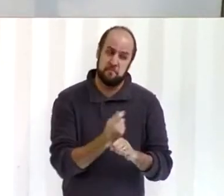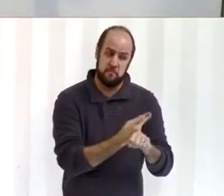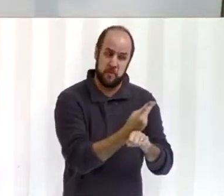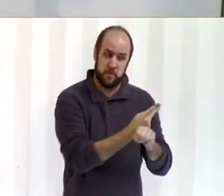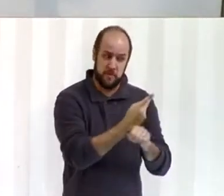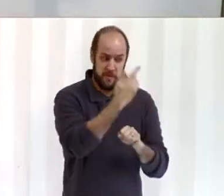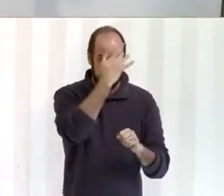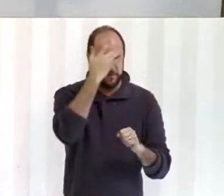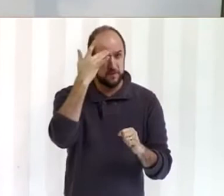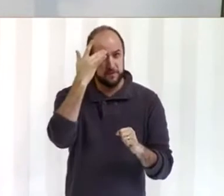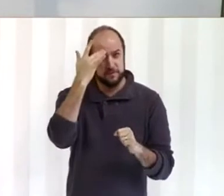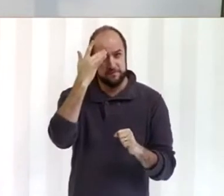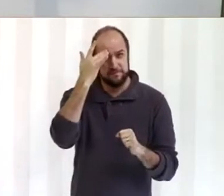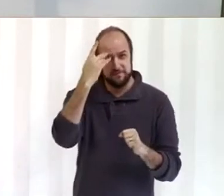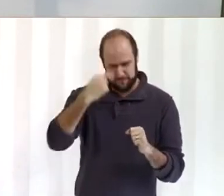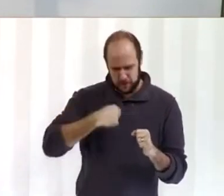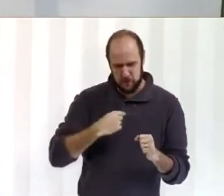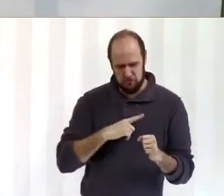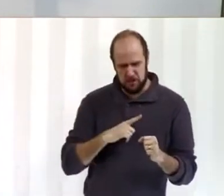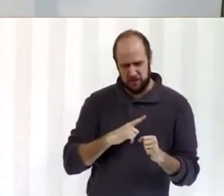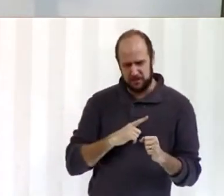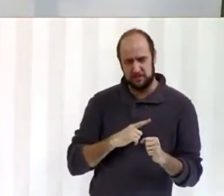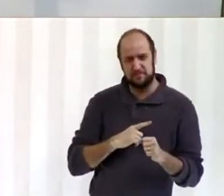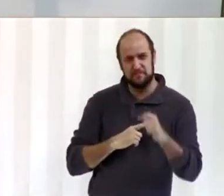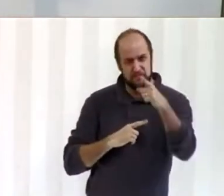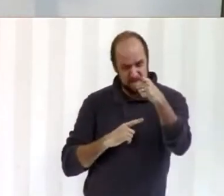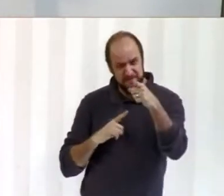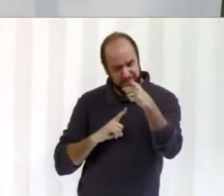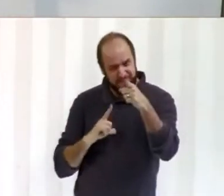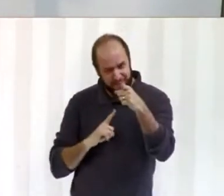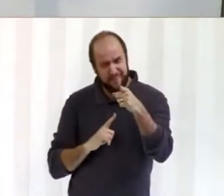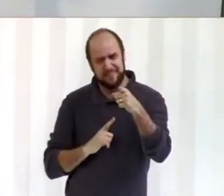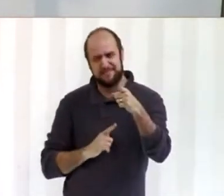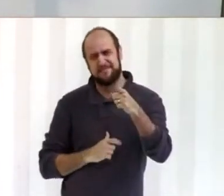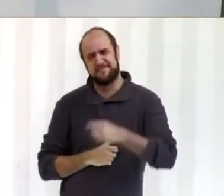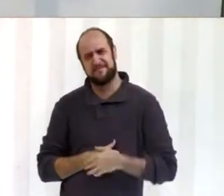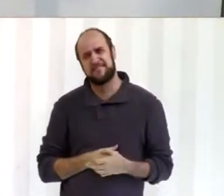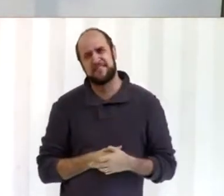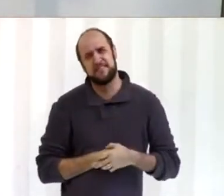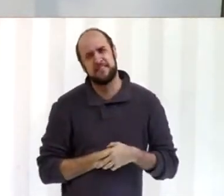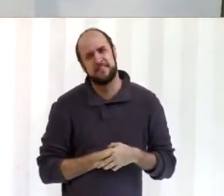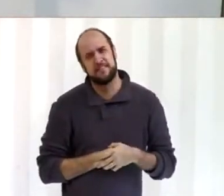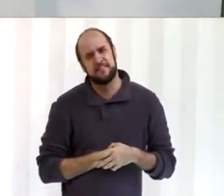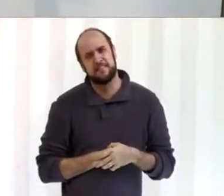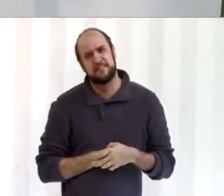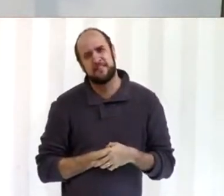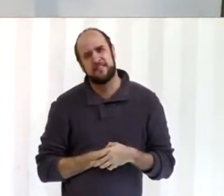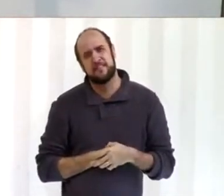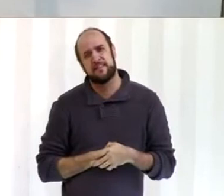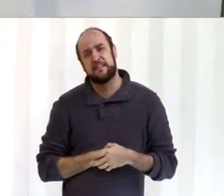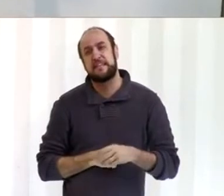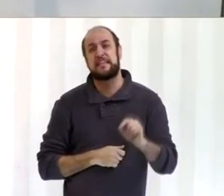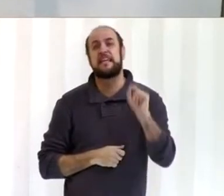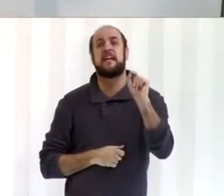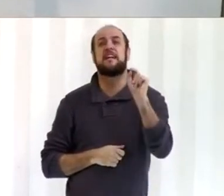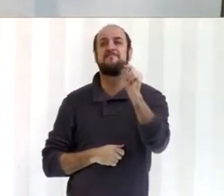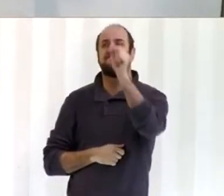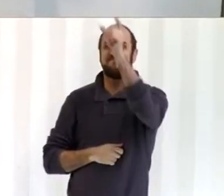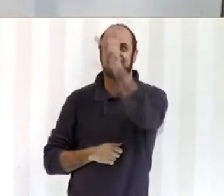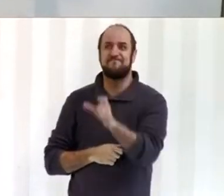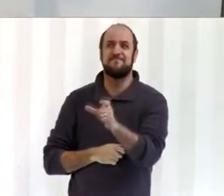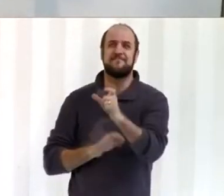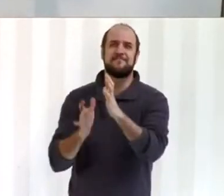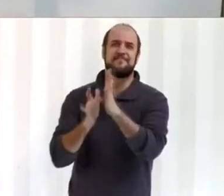Eu tenho Eliseu. E você tem o Eliseu. E esse Eliseu é Jesus.